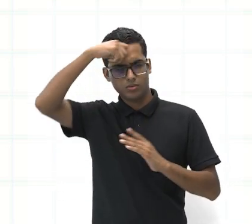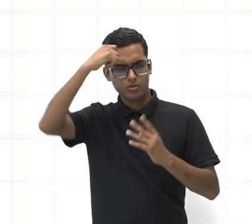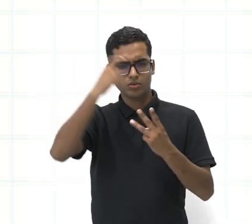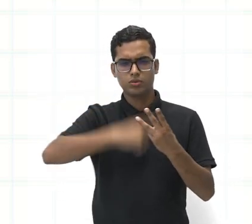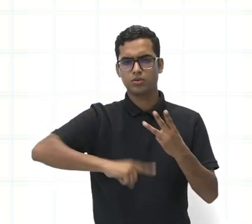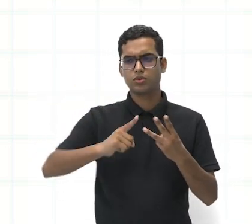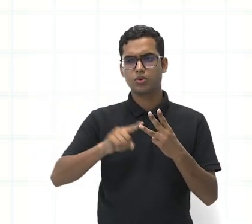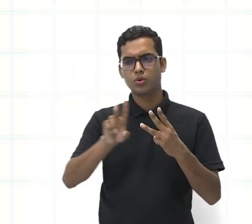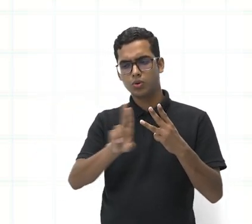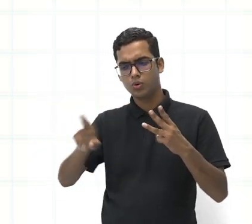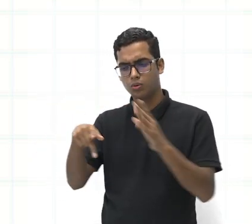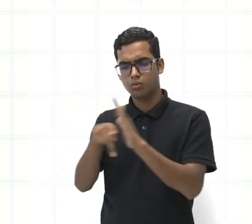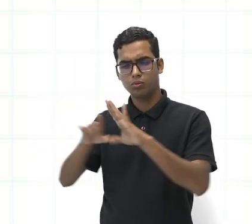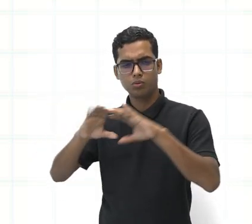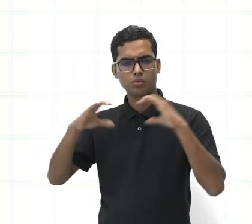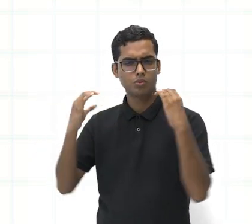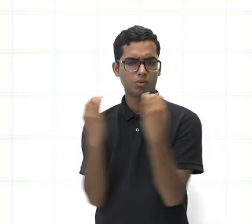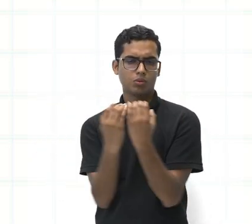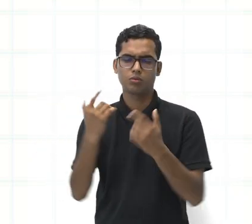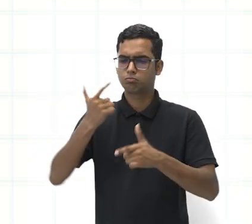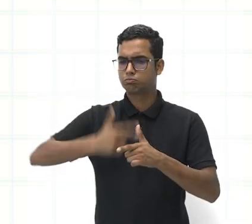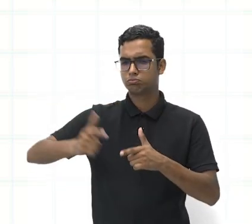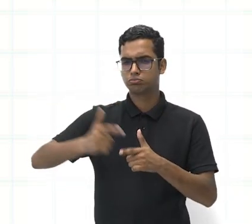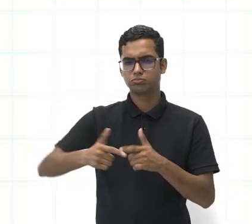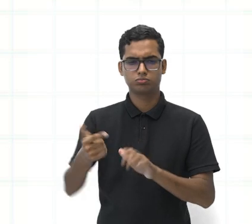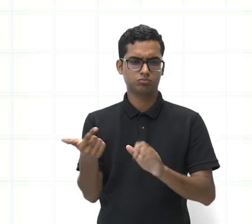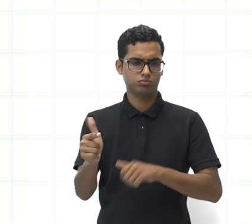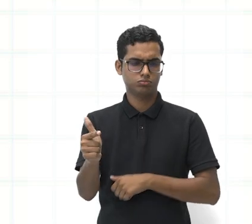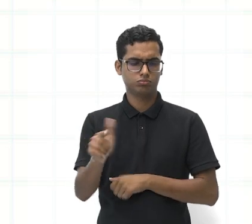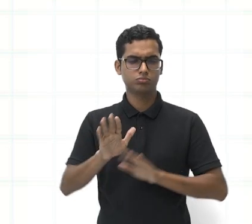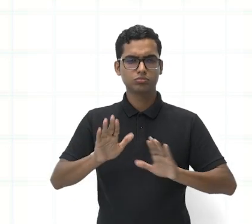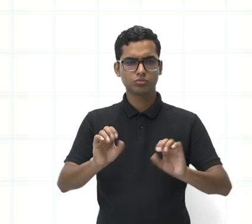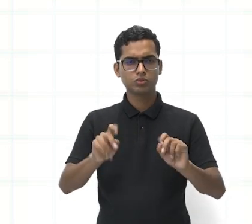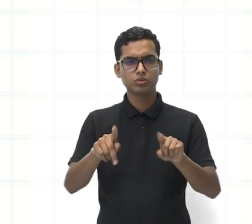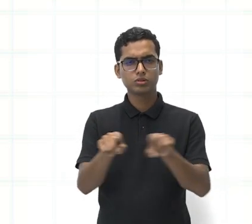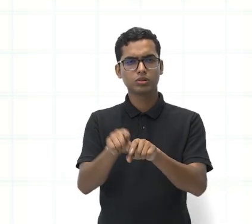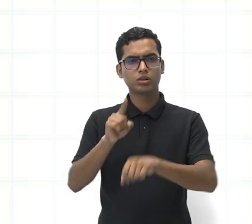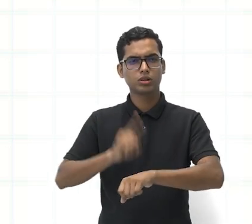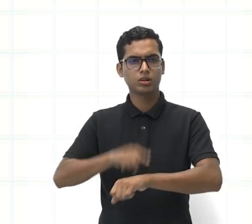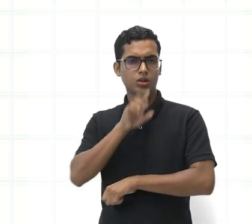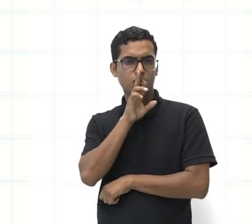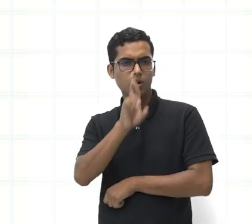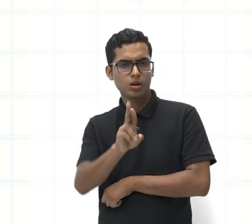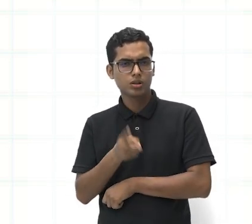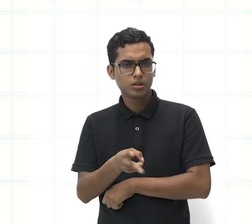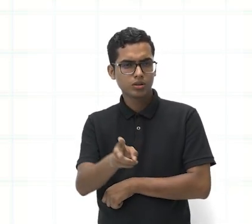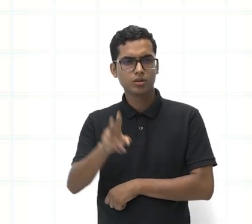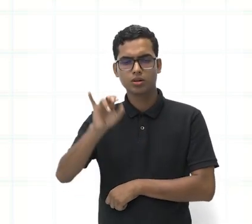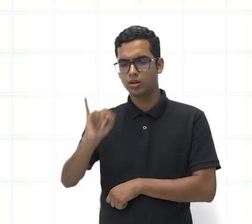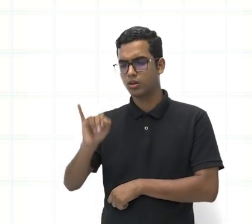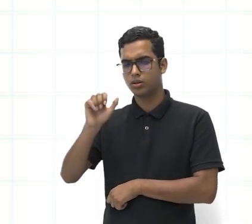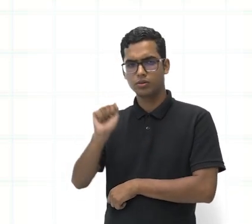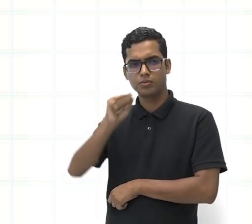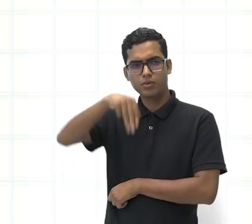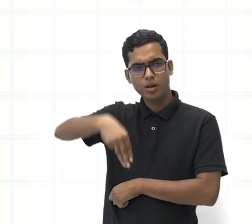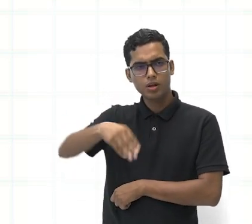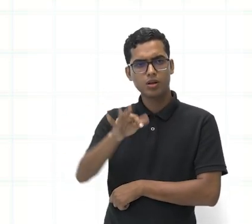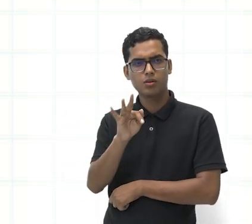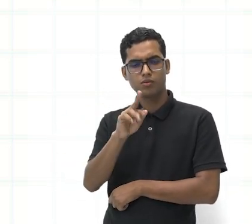posso dizer o nome da minha comunidade sem problema nenhum. Aí na resposta você vai sempre responder, né? I am